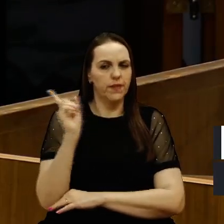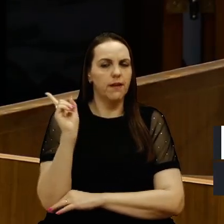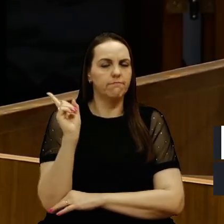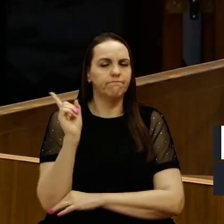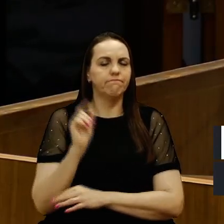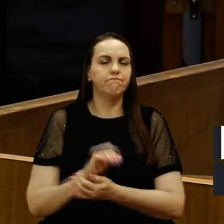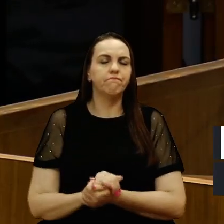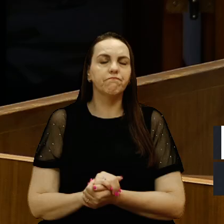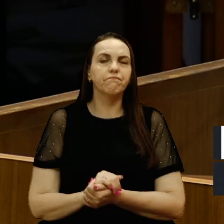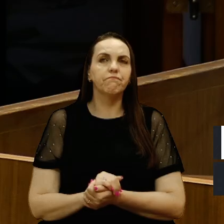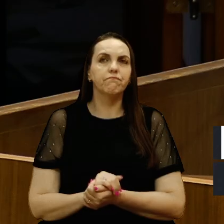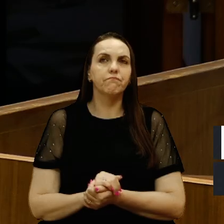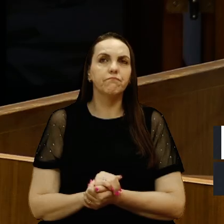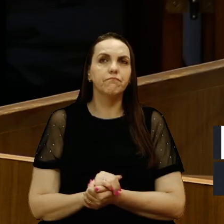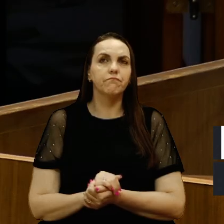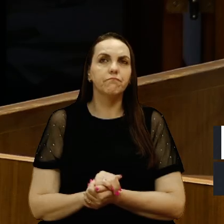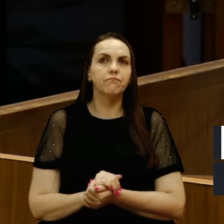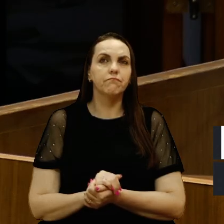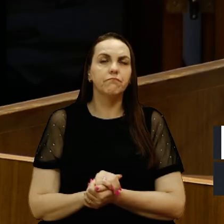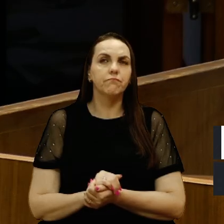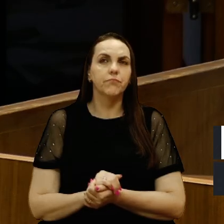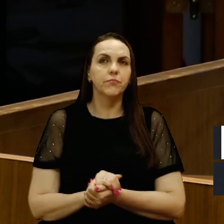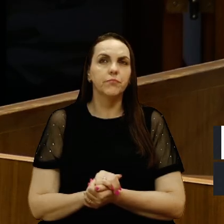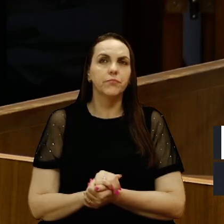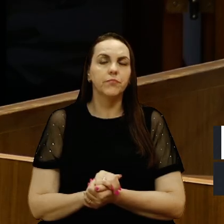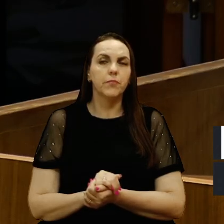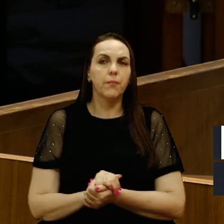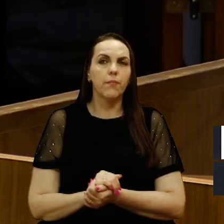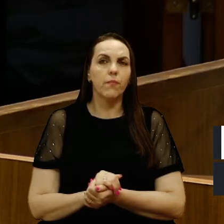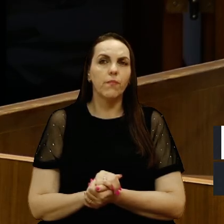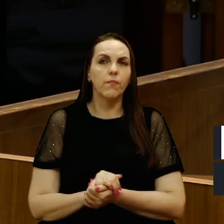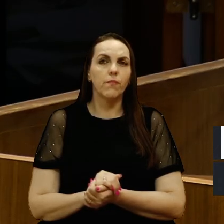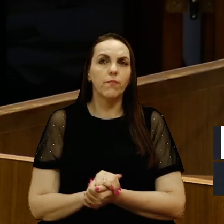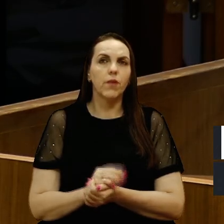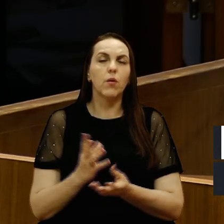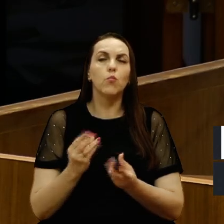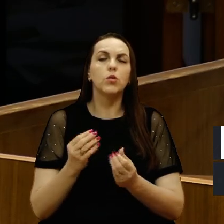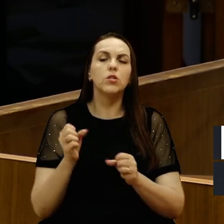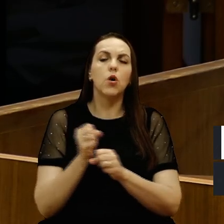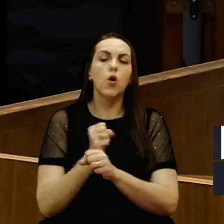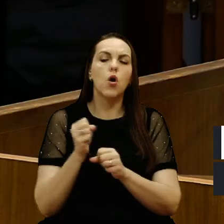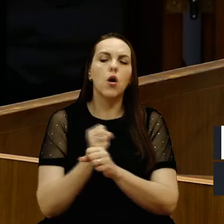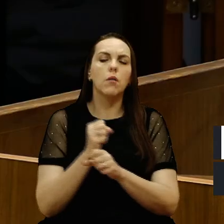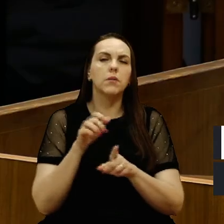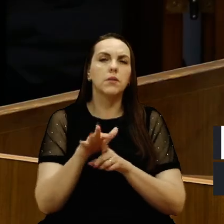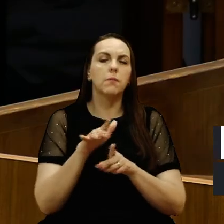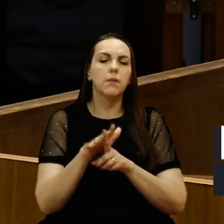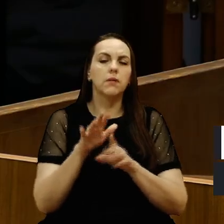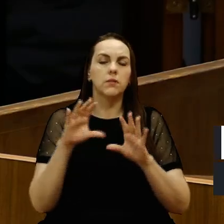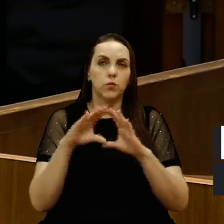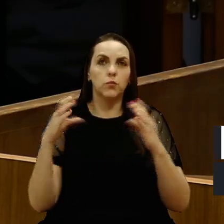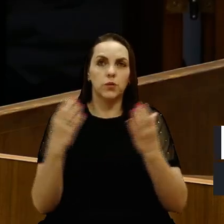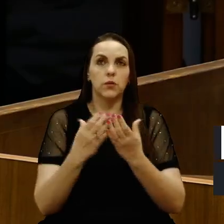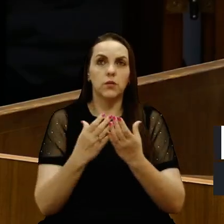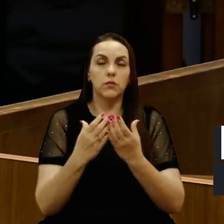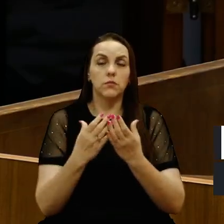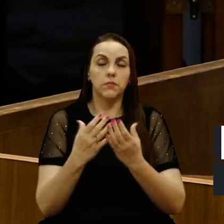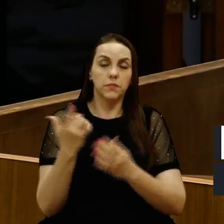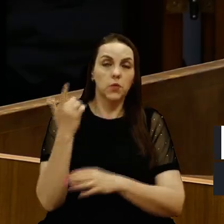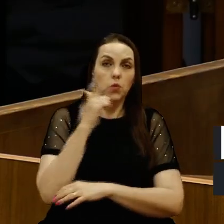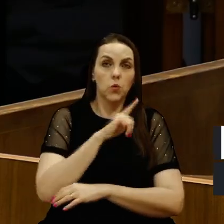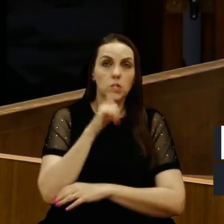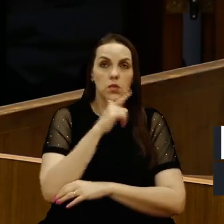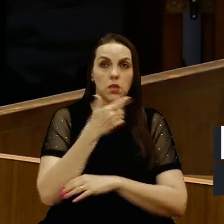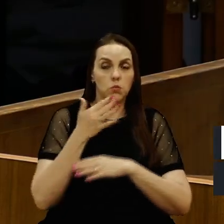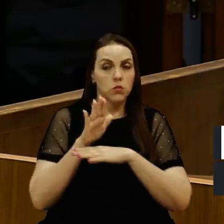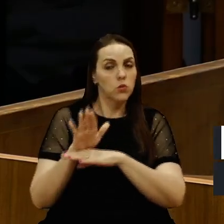e muitas obras, muitas demandas da comunidade nós conseguimos contribuir